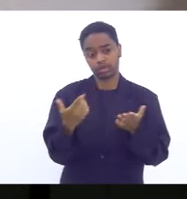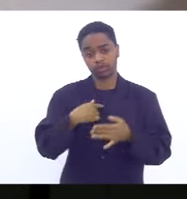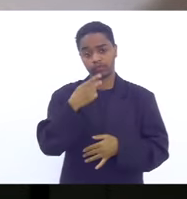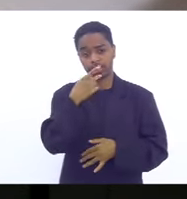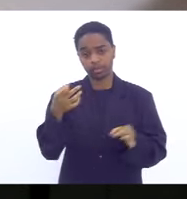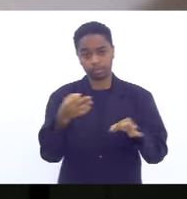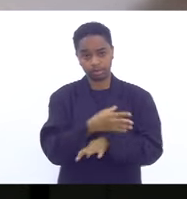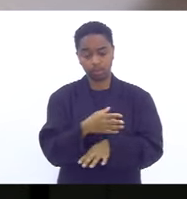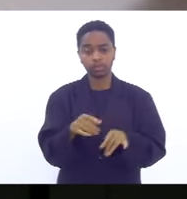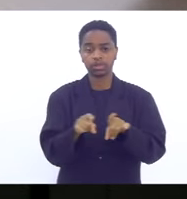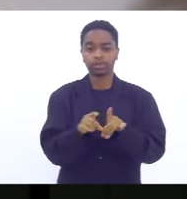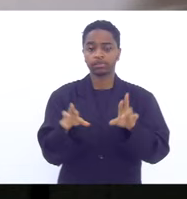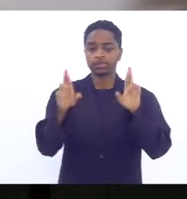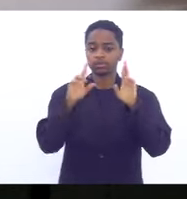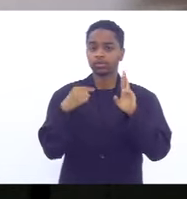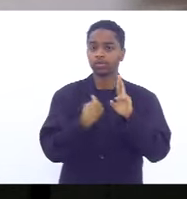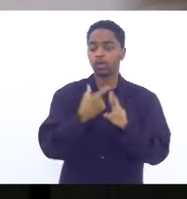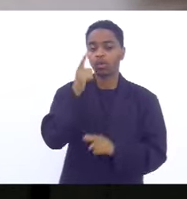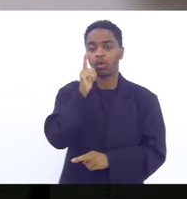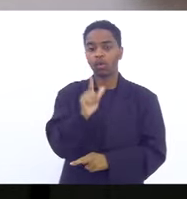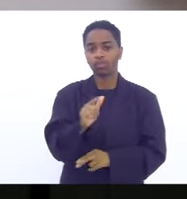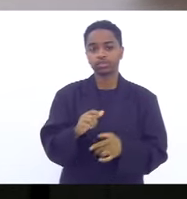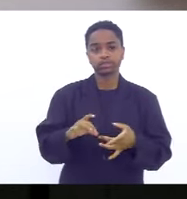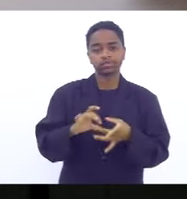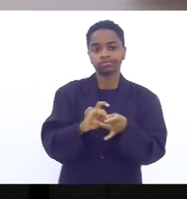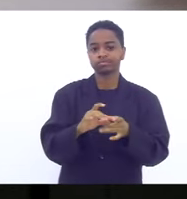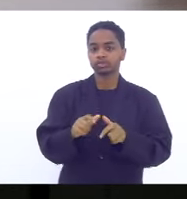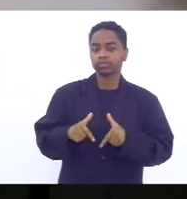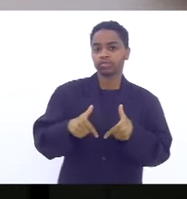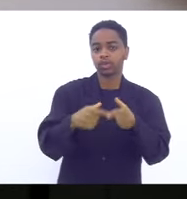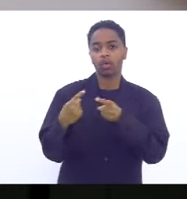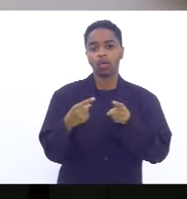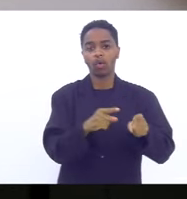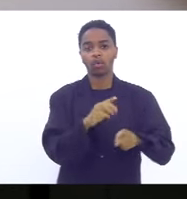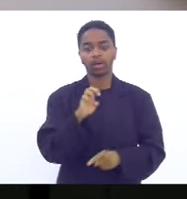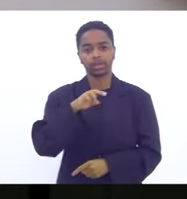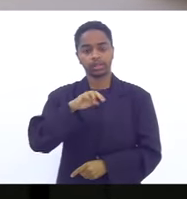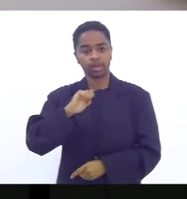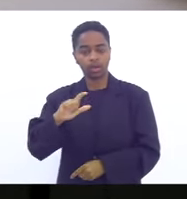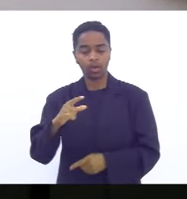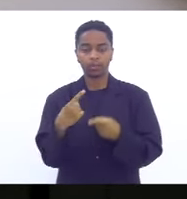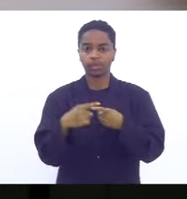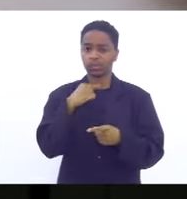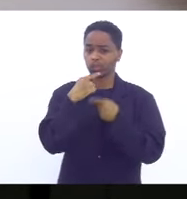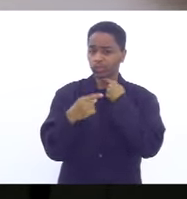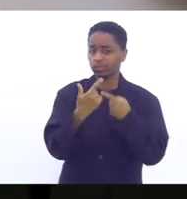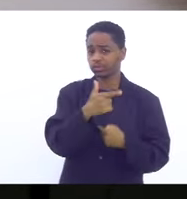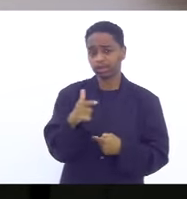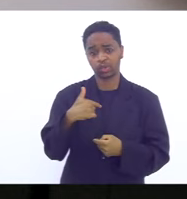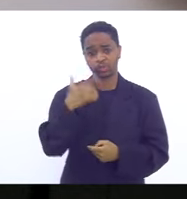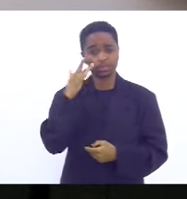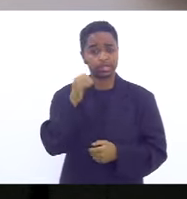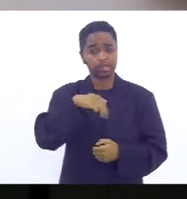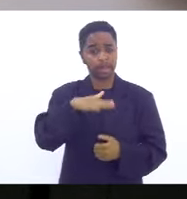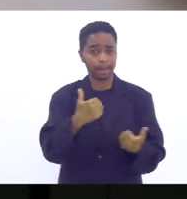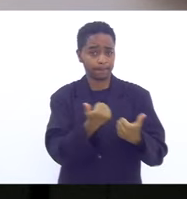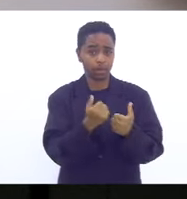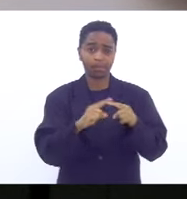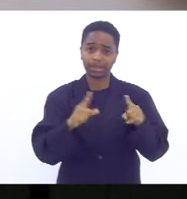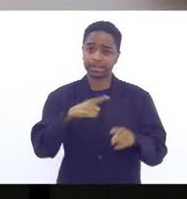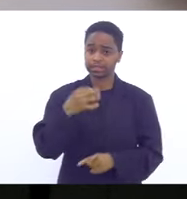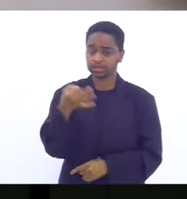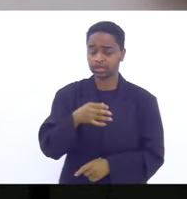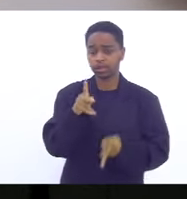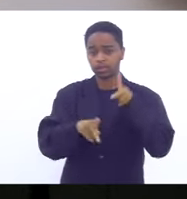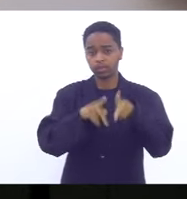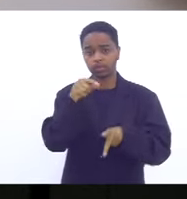falar isso aqui, eu espero que a gente consiga dar os braços e lutar contra essa gigante, porque, sem dúvida nenhuma, eu não sei do lado de quem que eles estão, mas da população fluminense, do